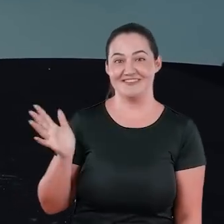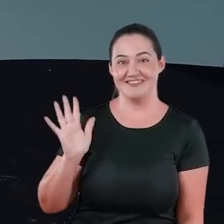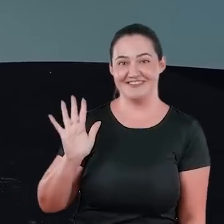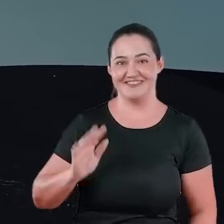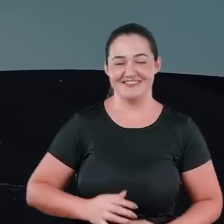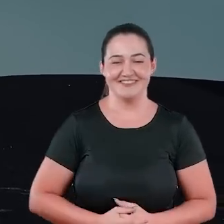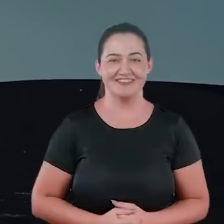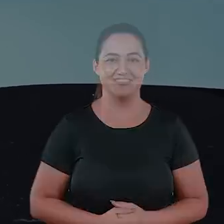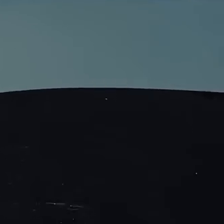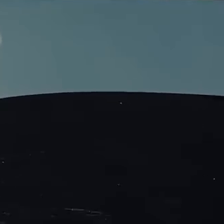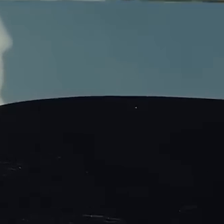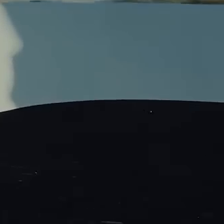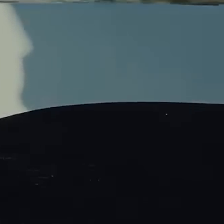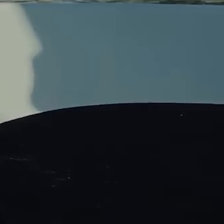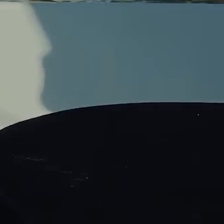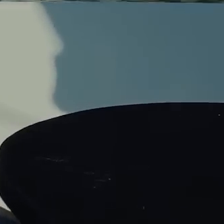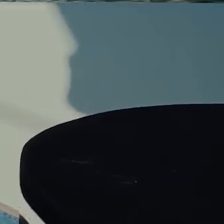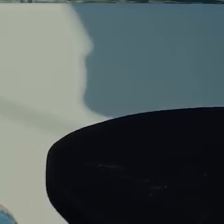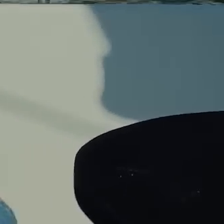Até mais!